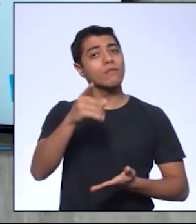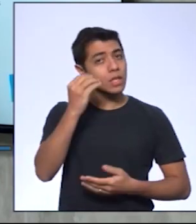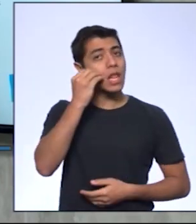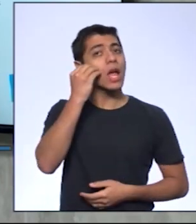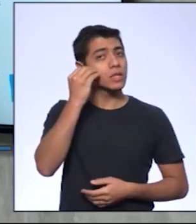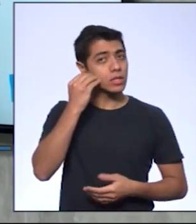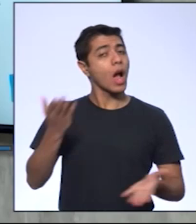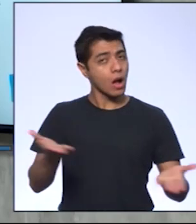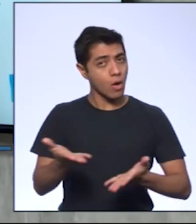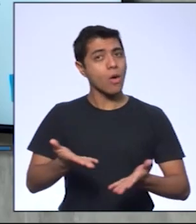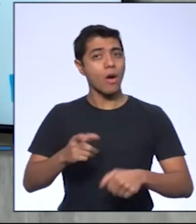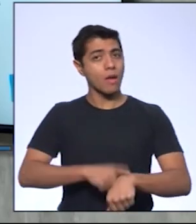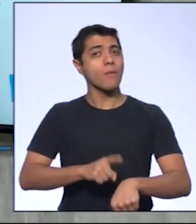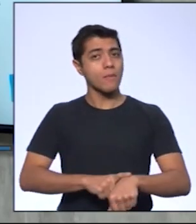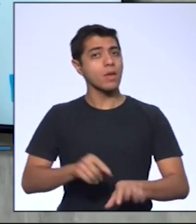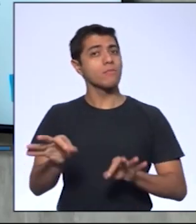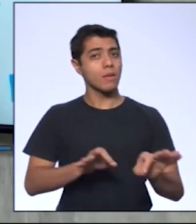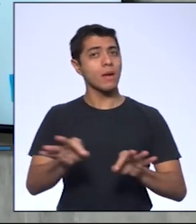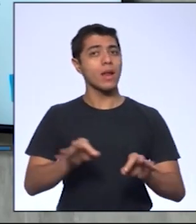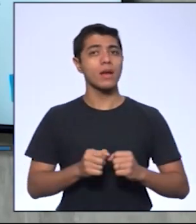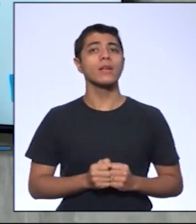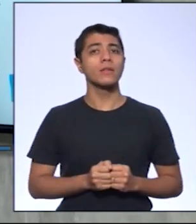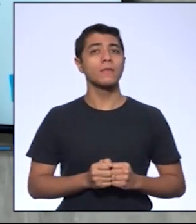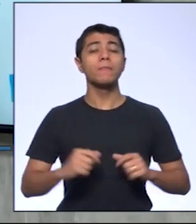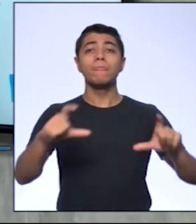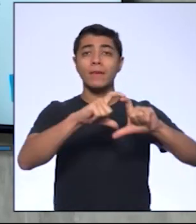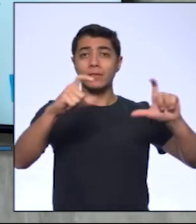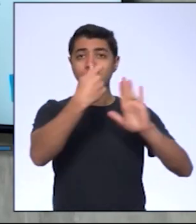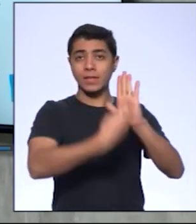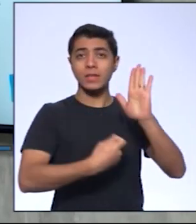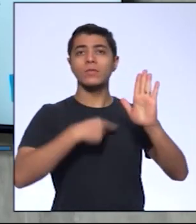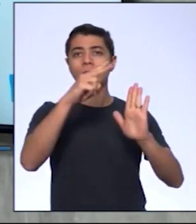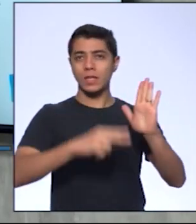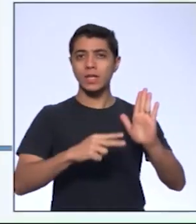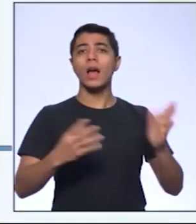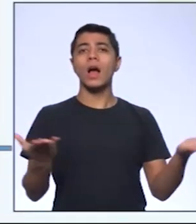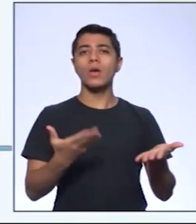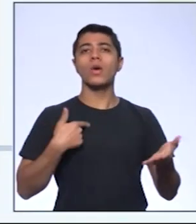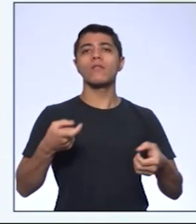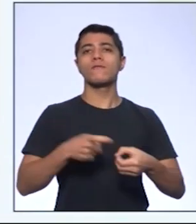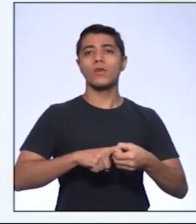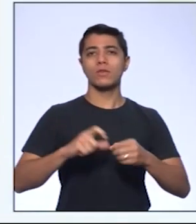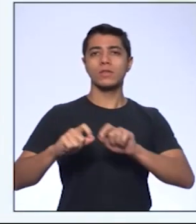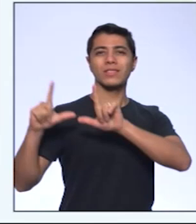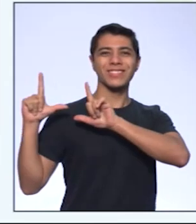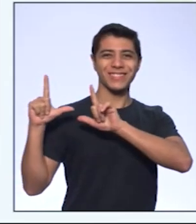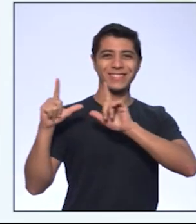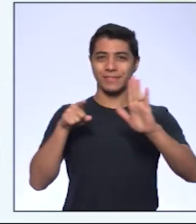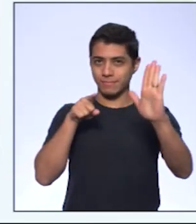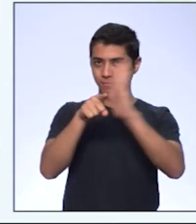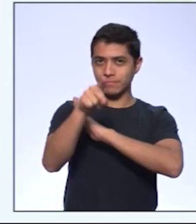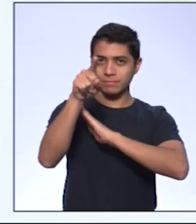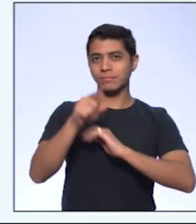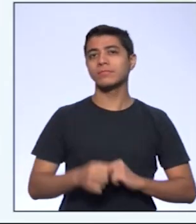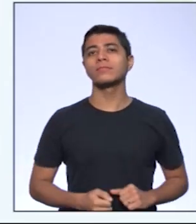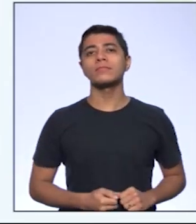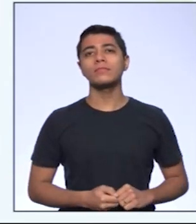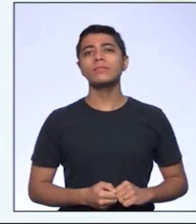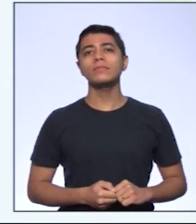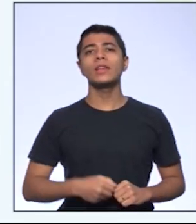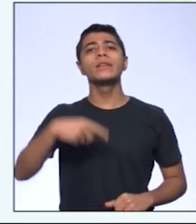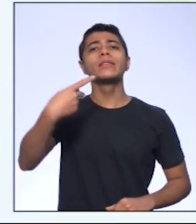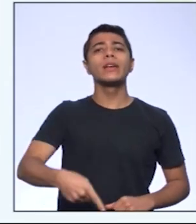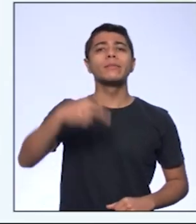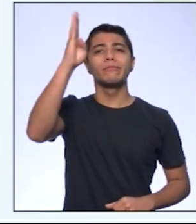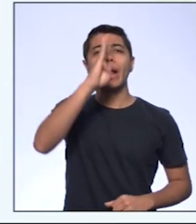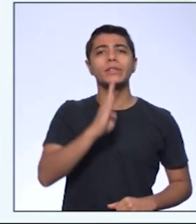de preparação. Então, li o texto, vou voltar agora para a questão. O português do Brasil não é uma língua